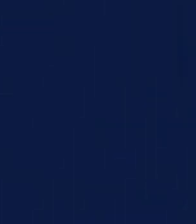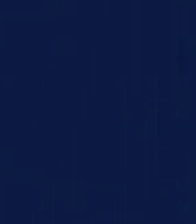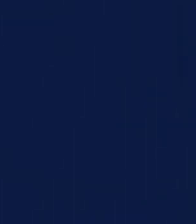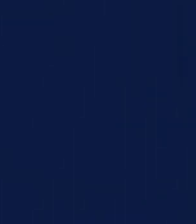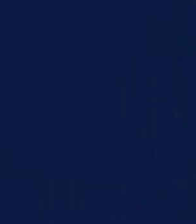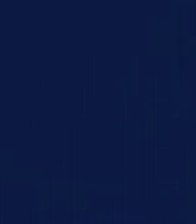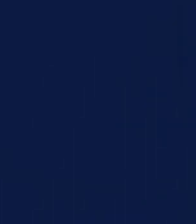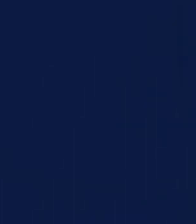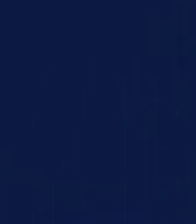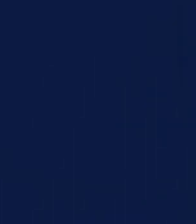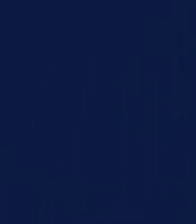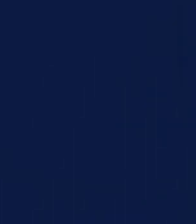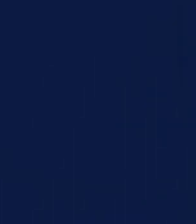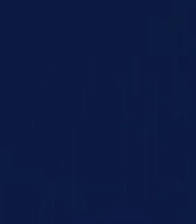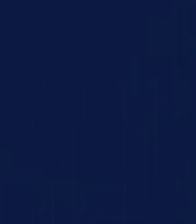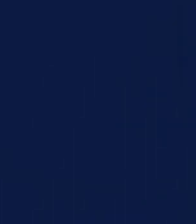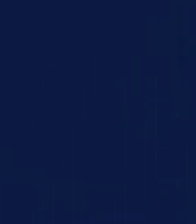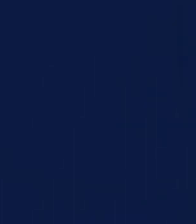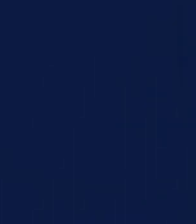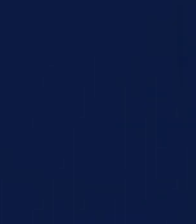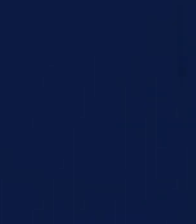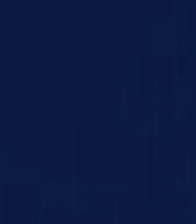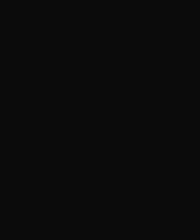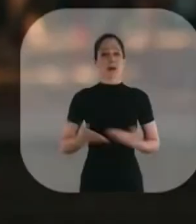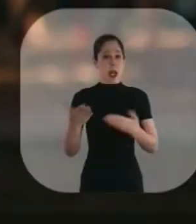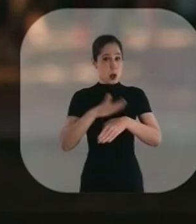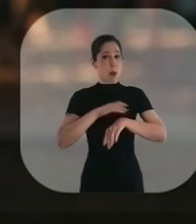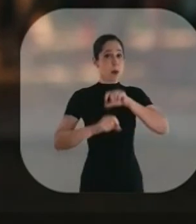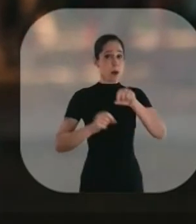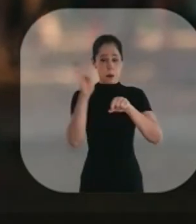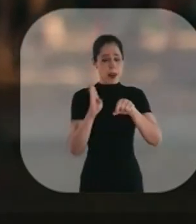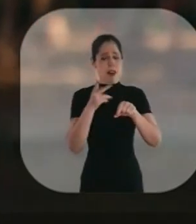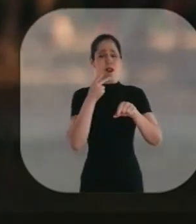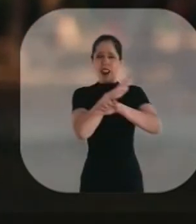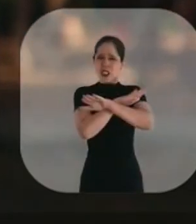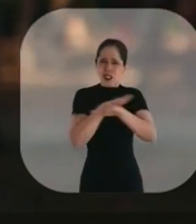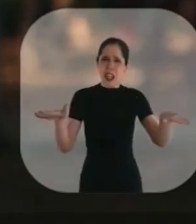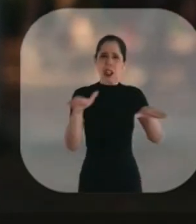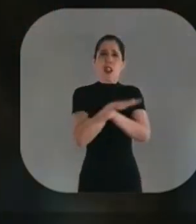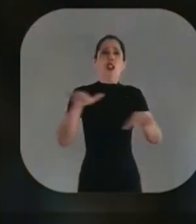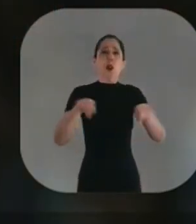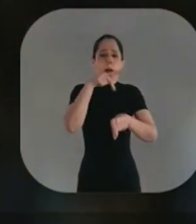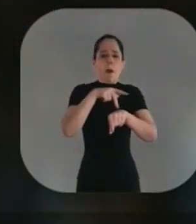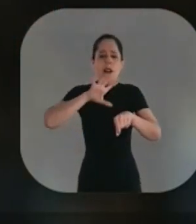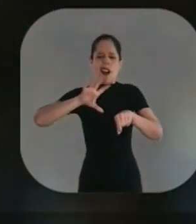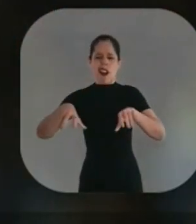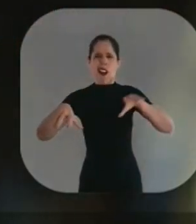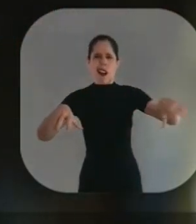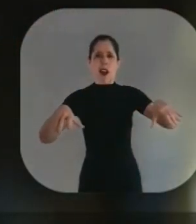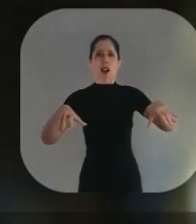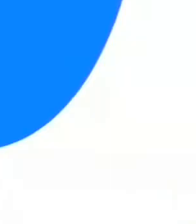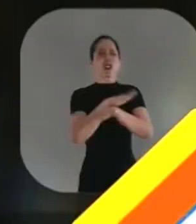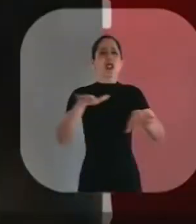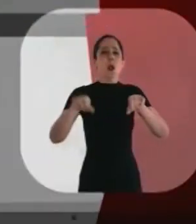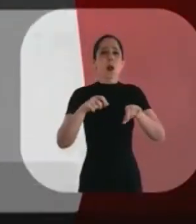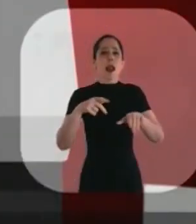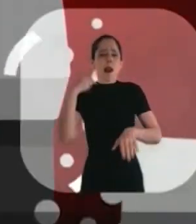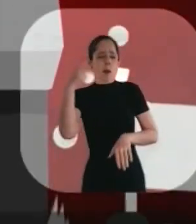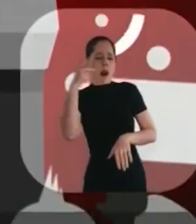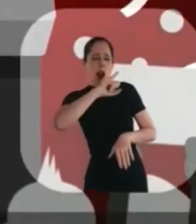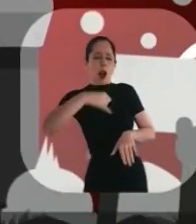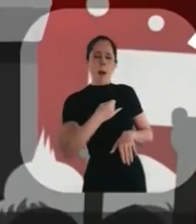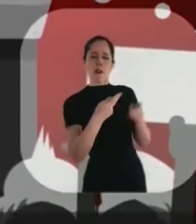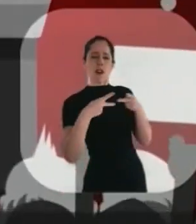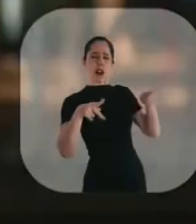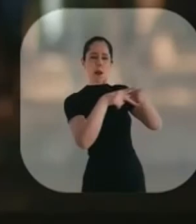de um imposto só. Soraya. Está na hora do Brasil dizer chega. Chega do nosso país dividido. Chega de populismo